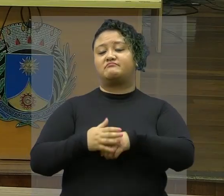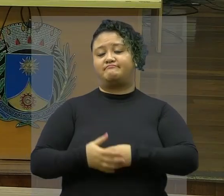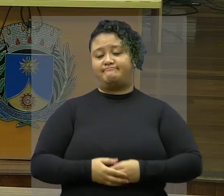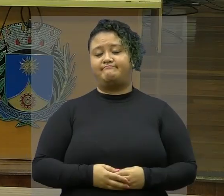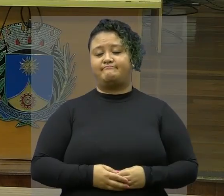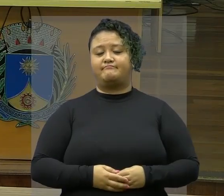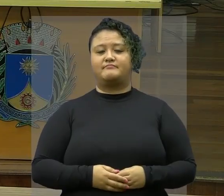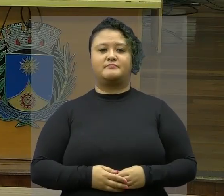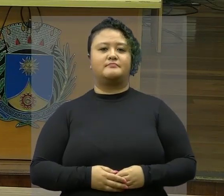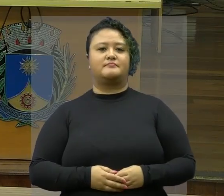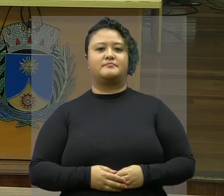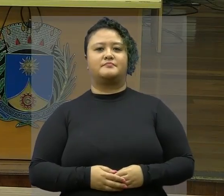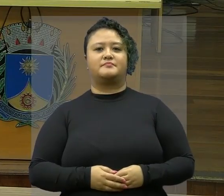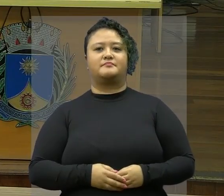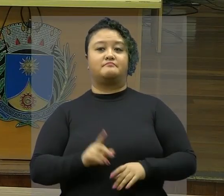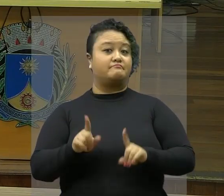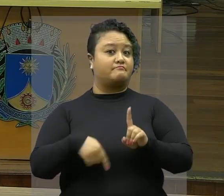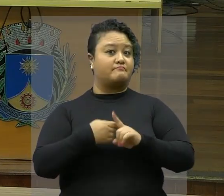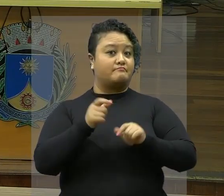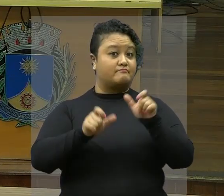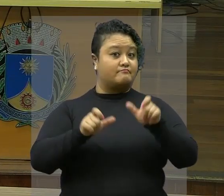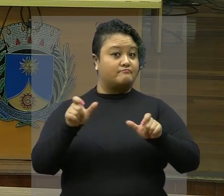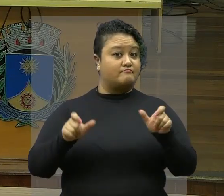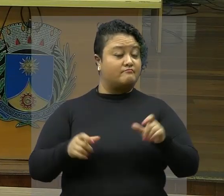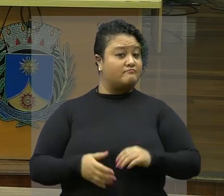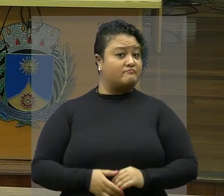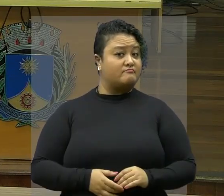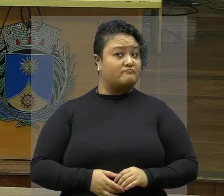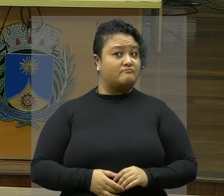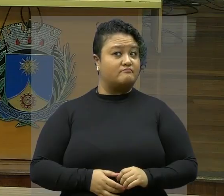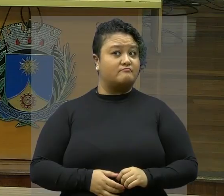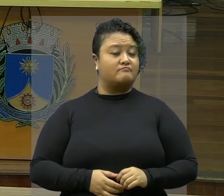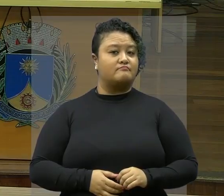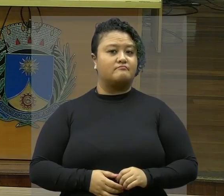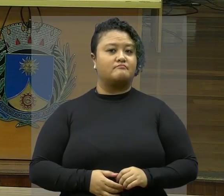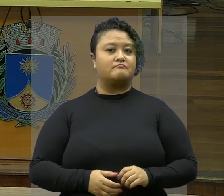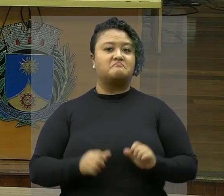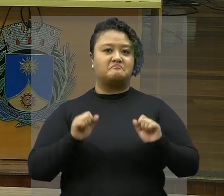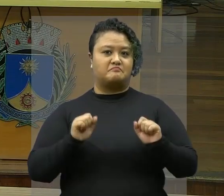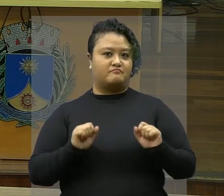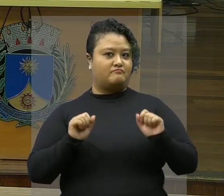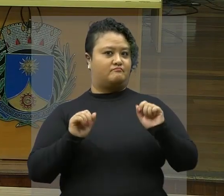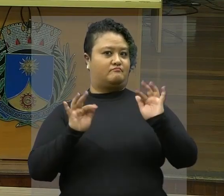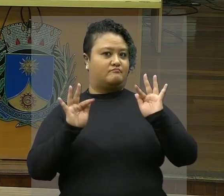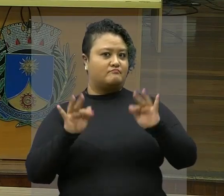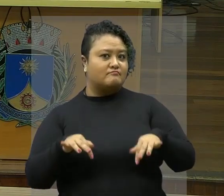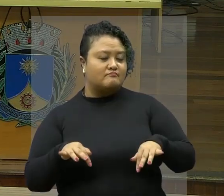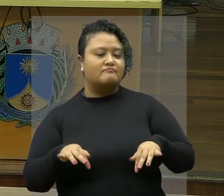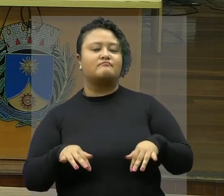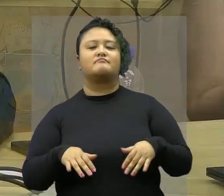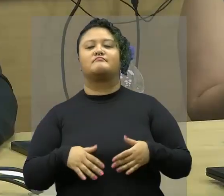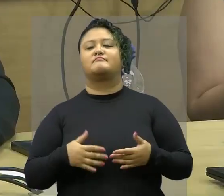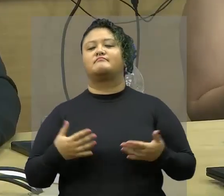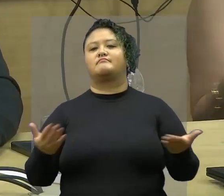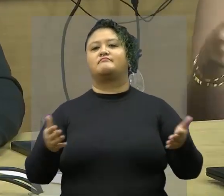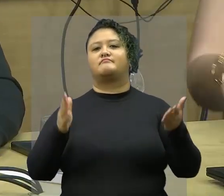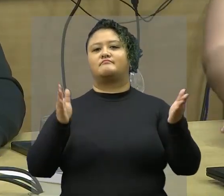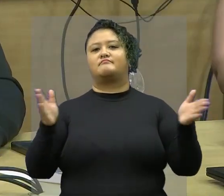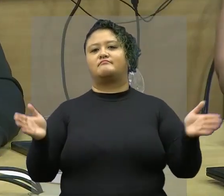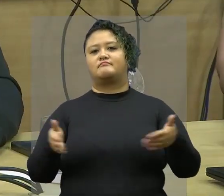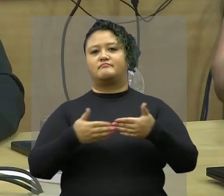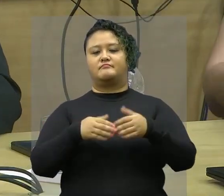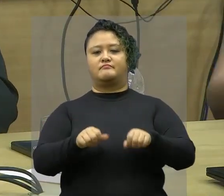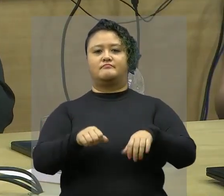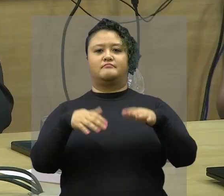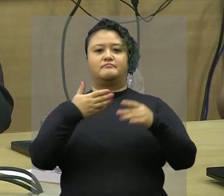Mais alguém? A gente pode caminhar para os finalmente? Então, considero encerrada essa